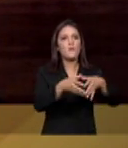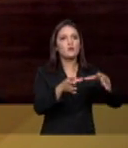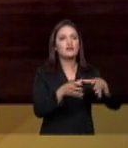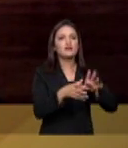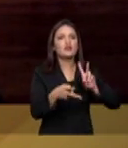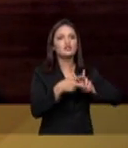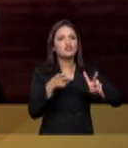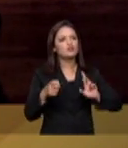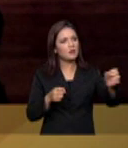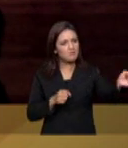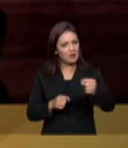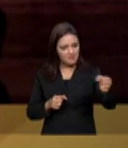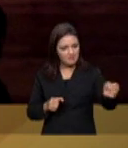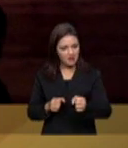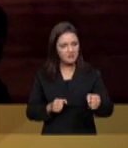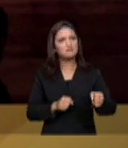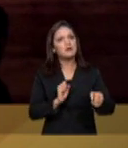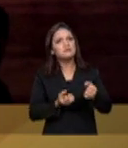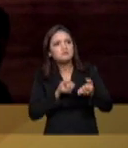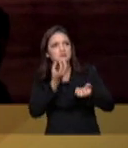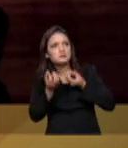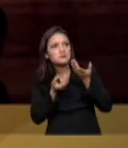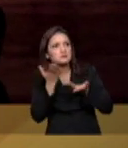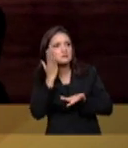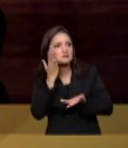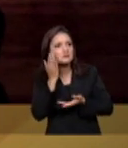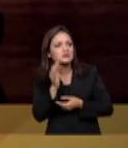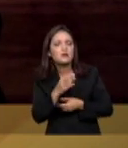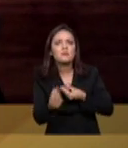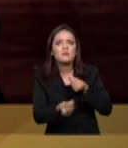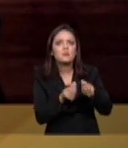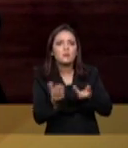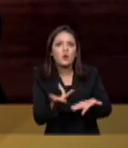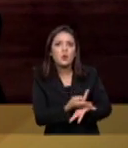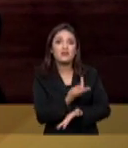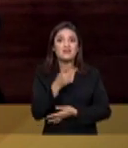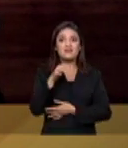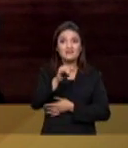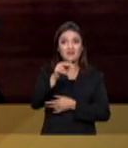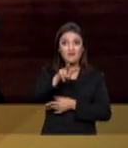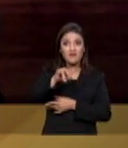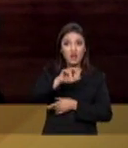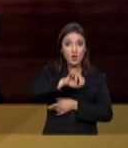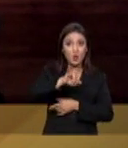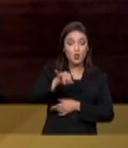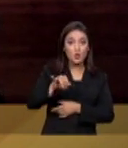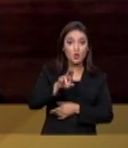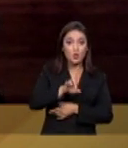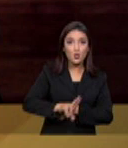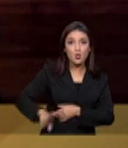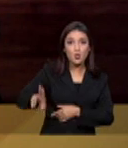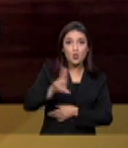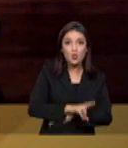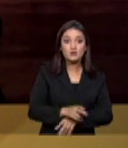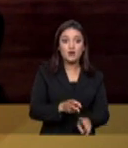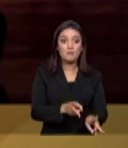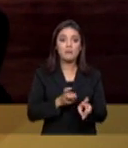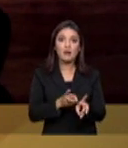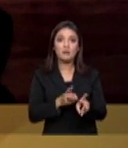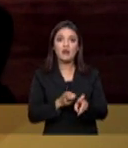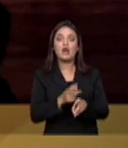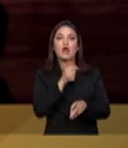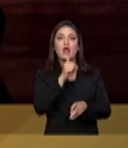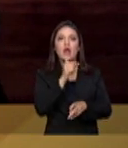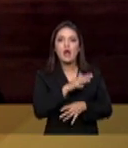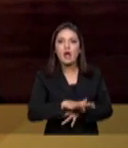afetadas em casa de aproveitamento de recursos bíblicos e pesquisa e Lavra de riquezas minerais